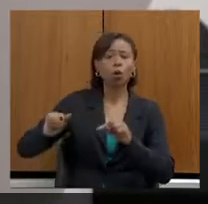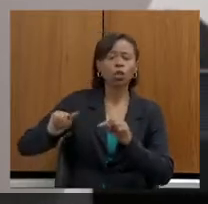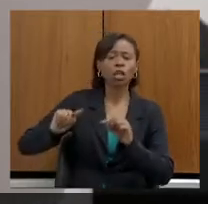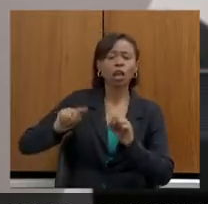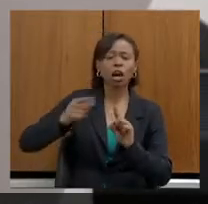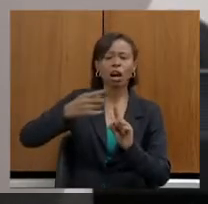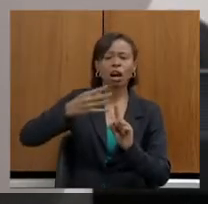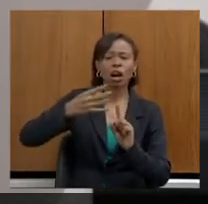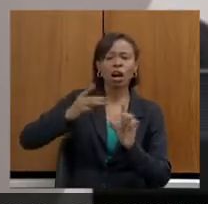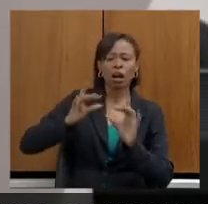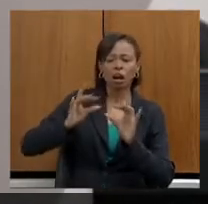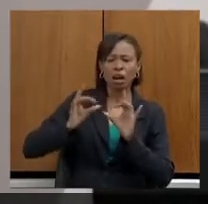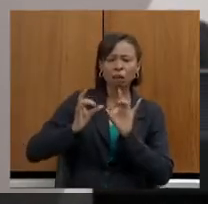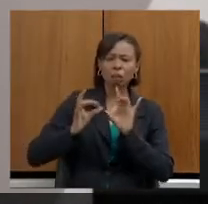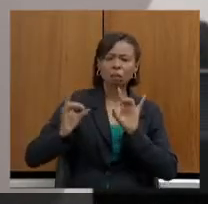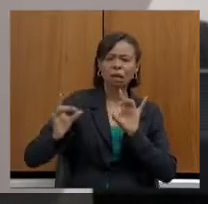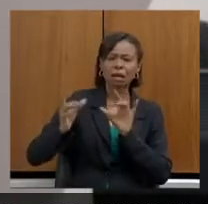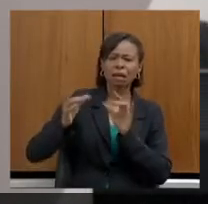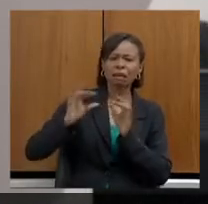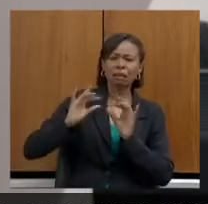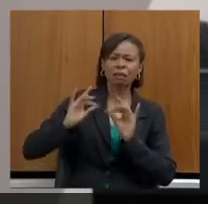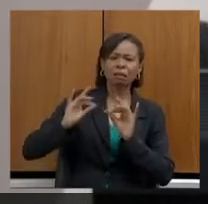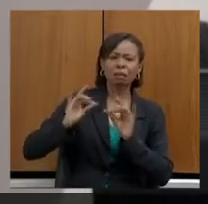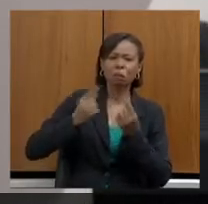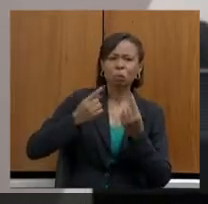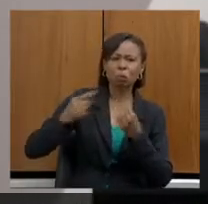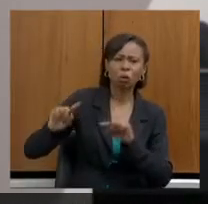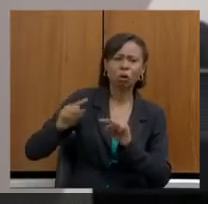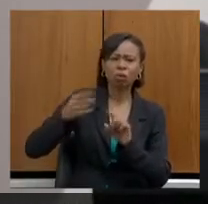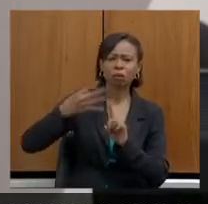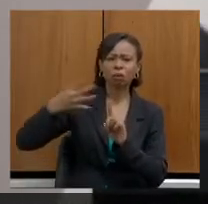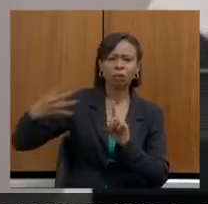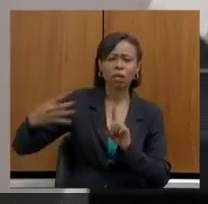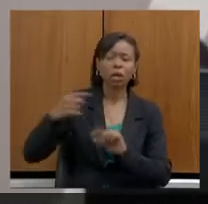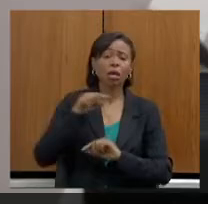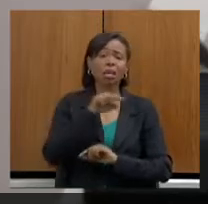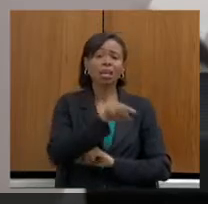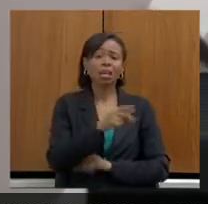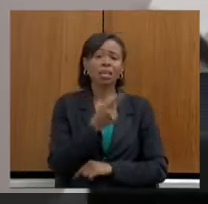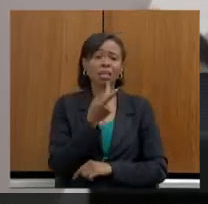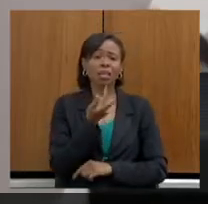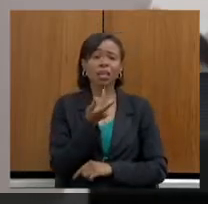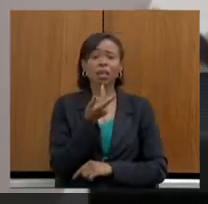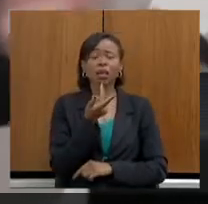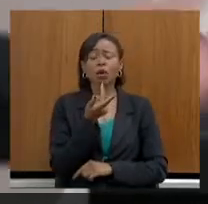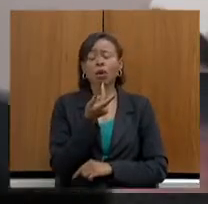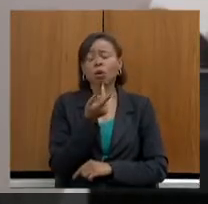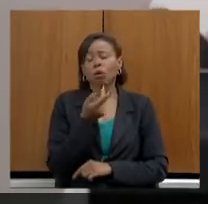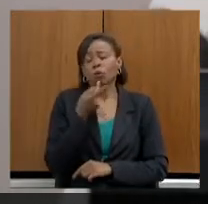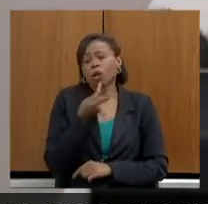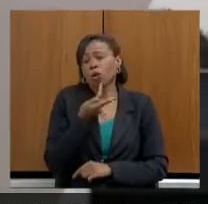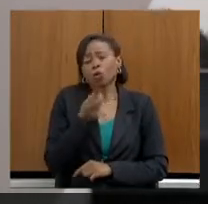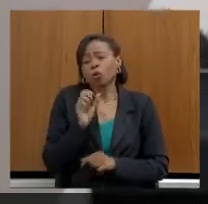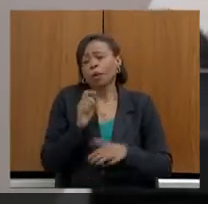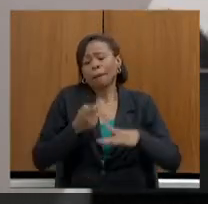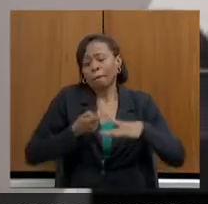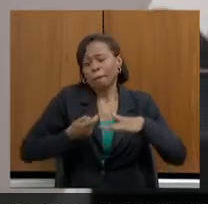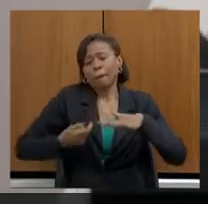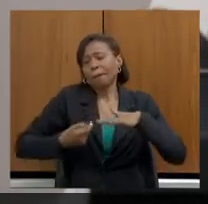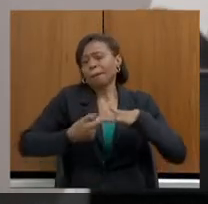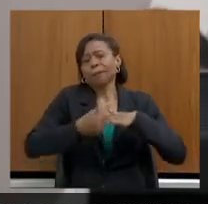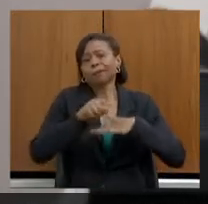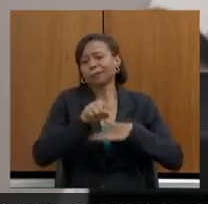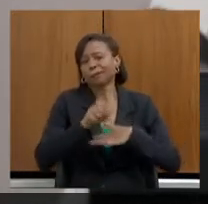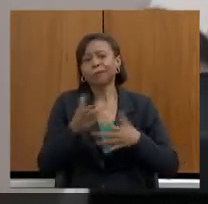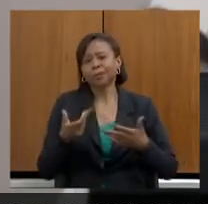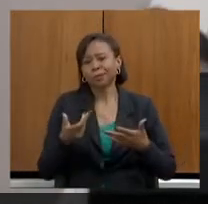Ele usou como argumento conteúdos de fake News e espalhadas aí para o robôs em todo o